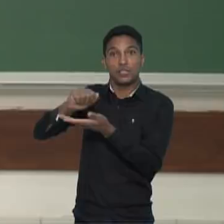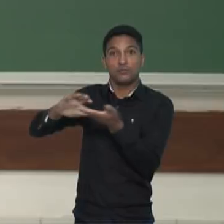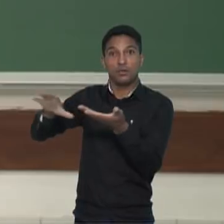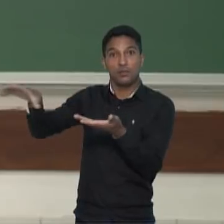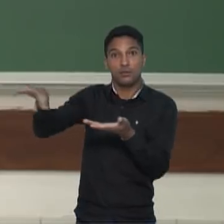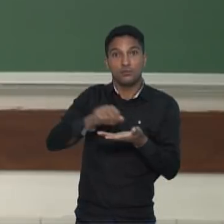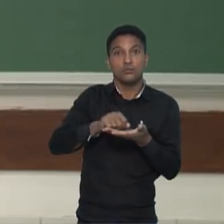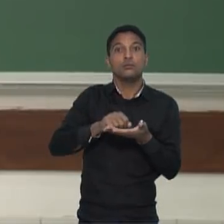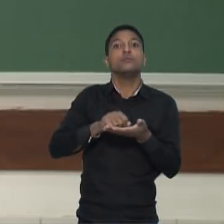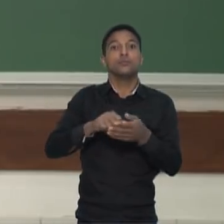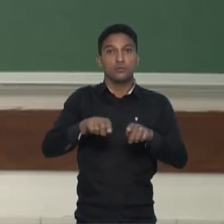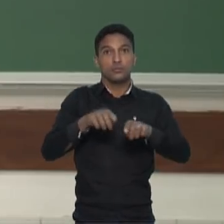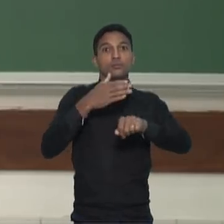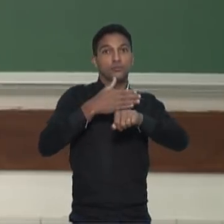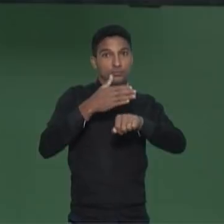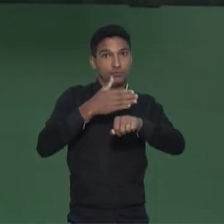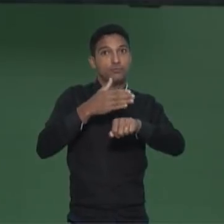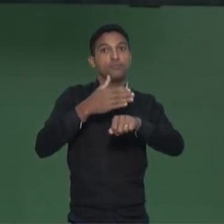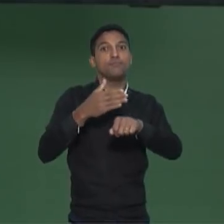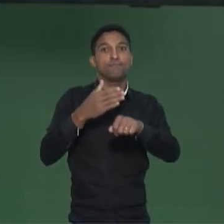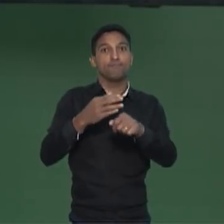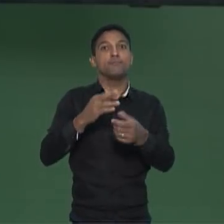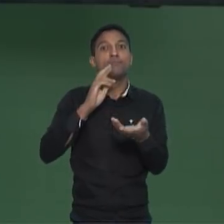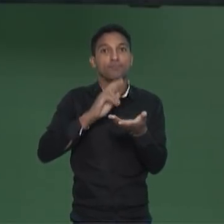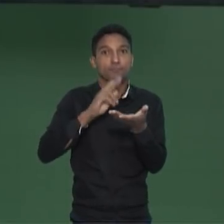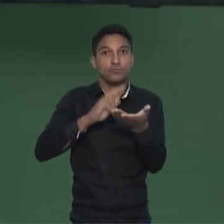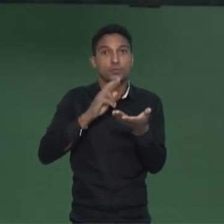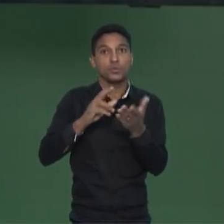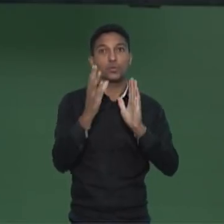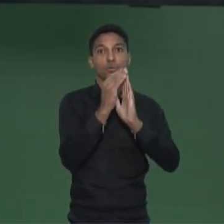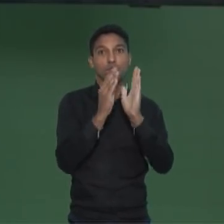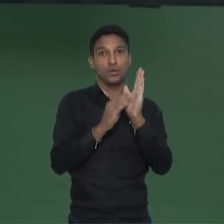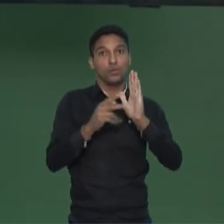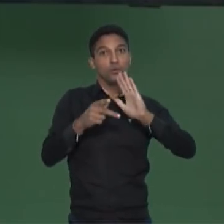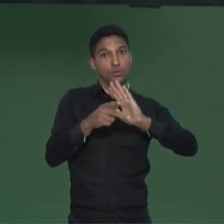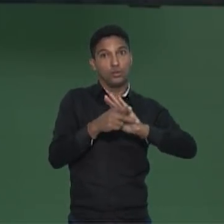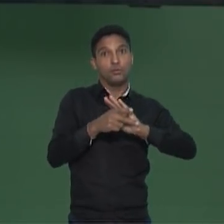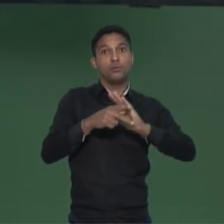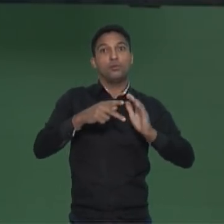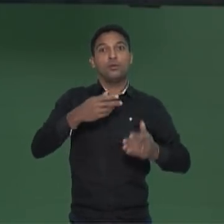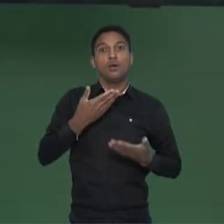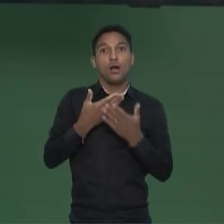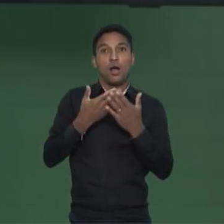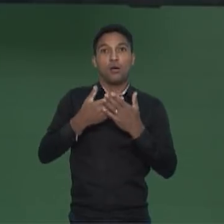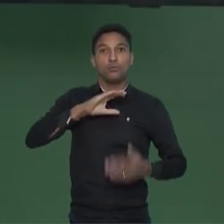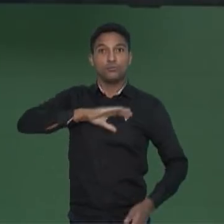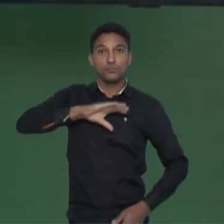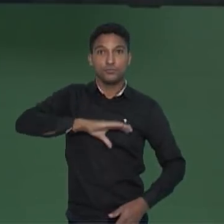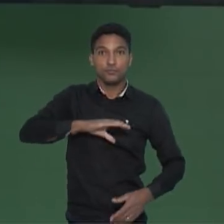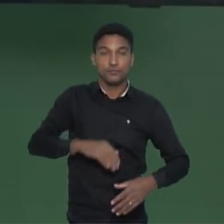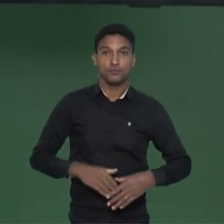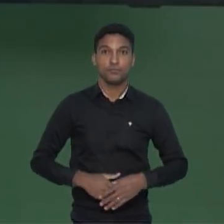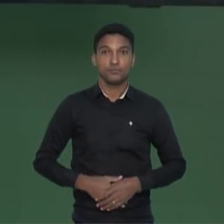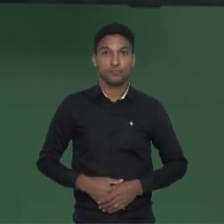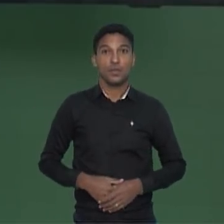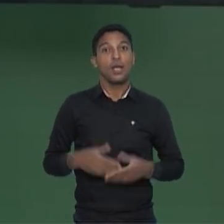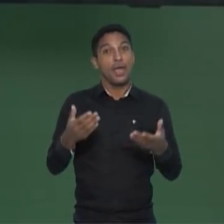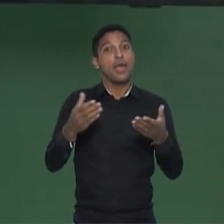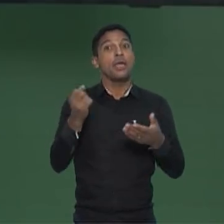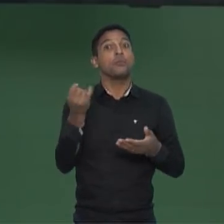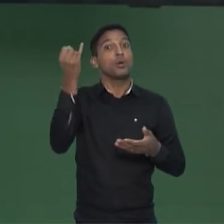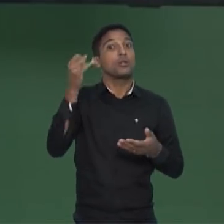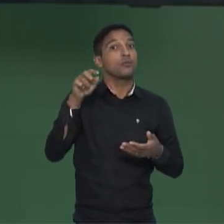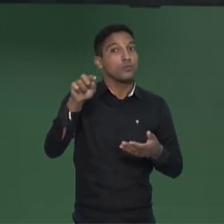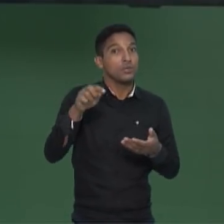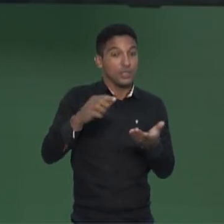aulas, certo? E é interessante que todos mantenham suas anotações no caderno, para que tenha uma consulta